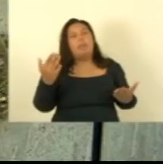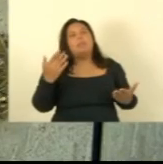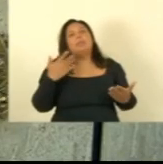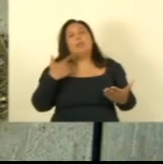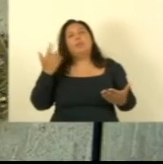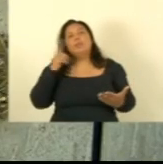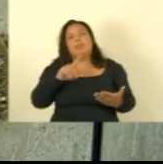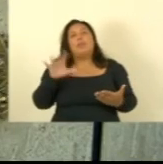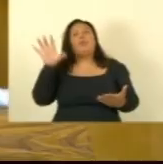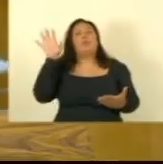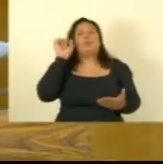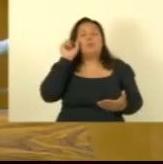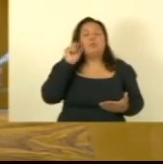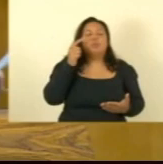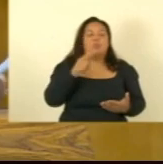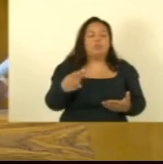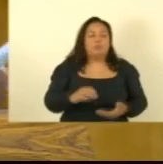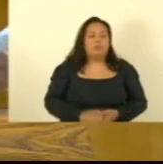o som.